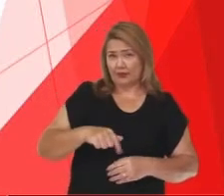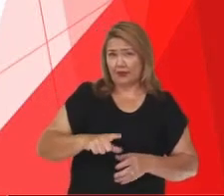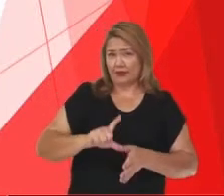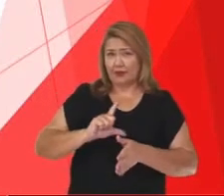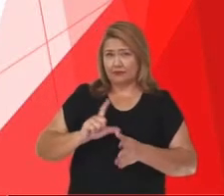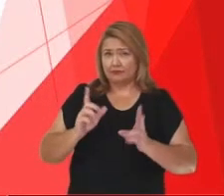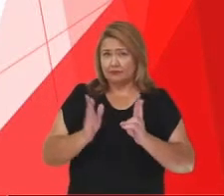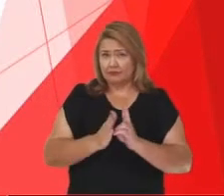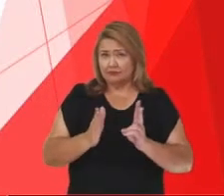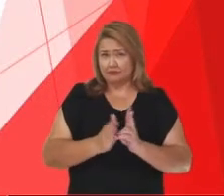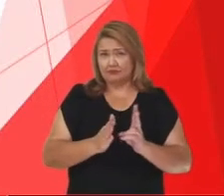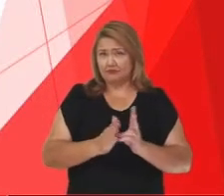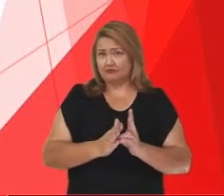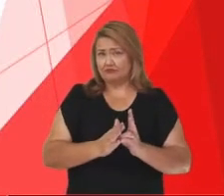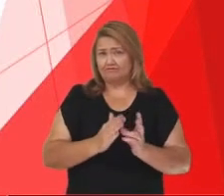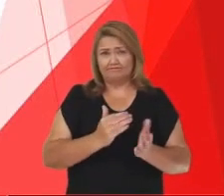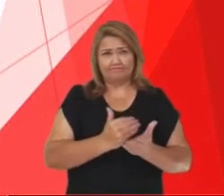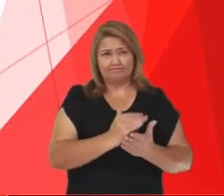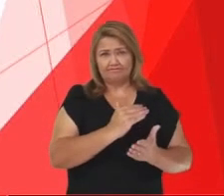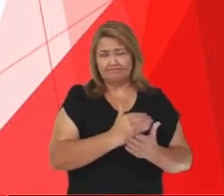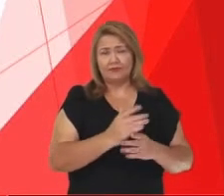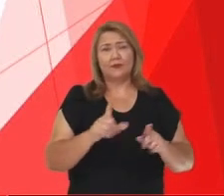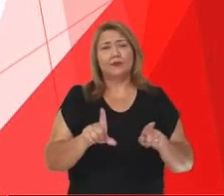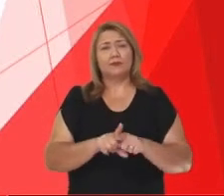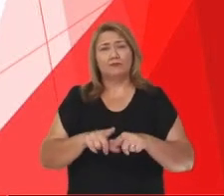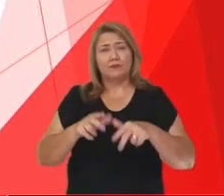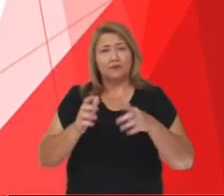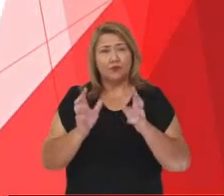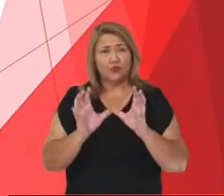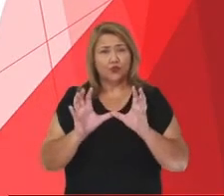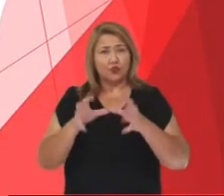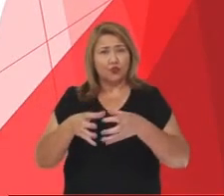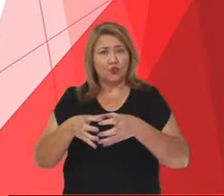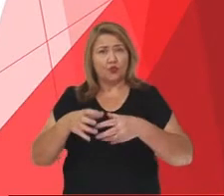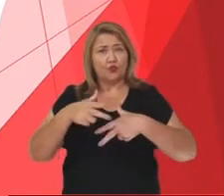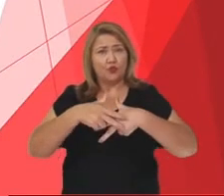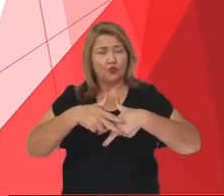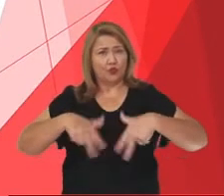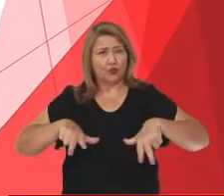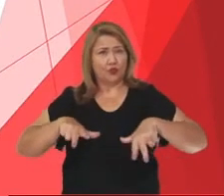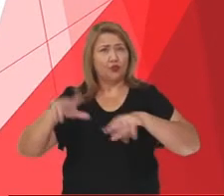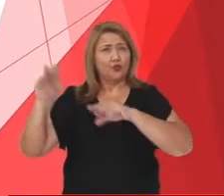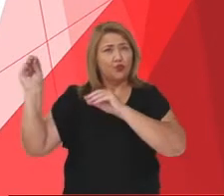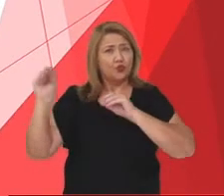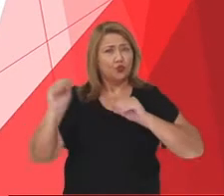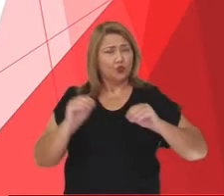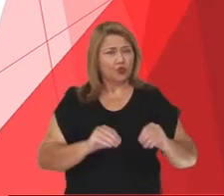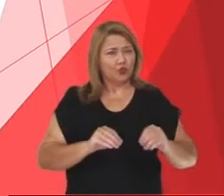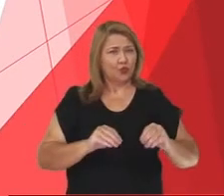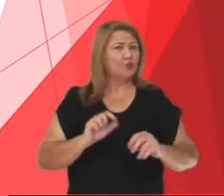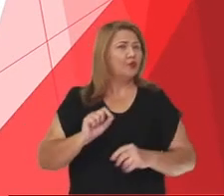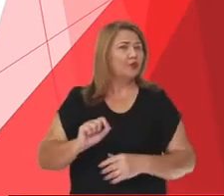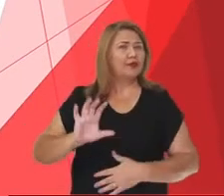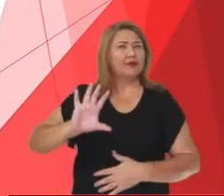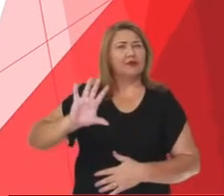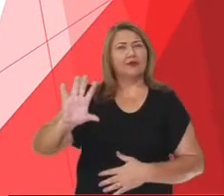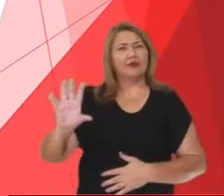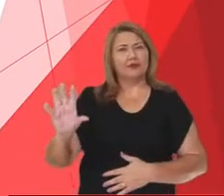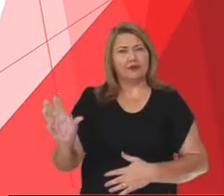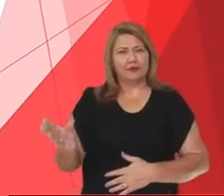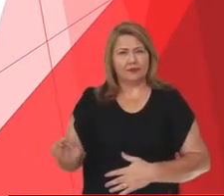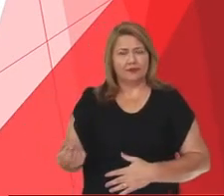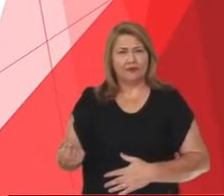América, como também um outro grupo étnico que veio para o continente americano, que foram